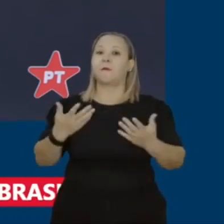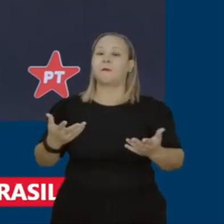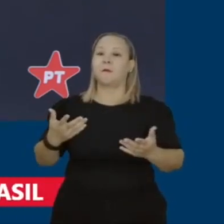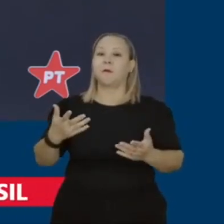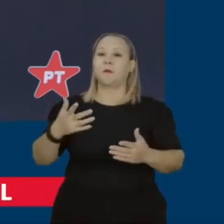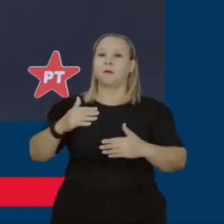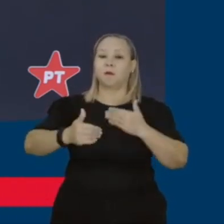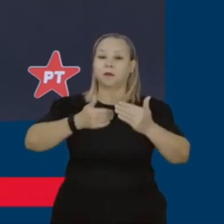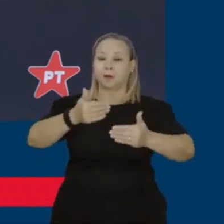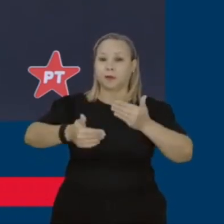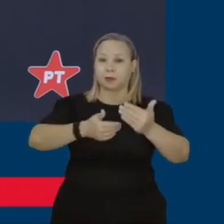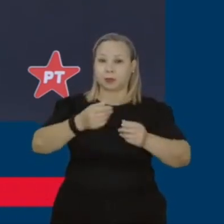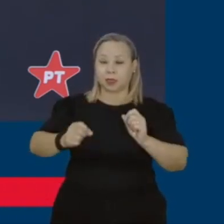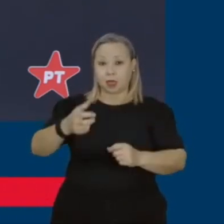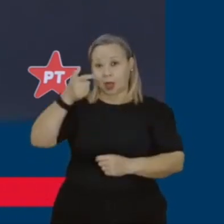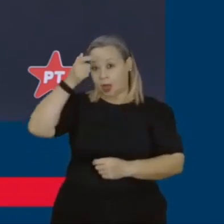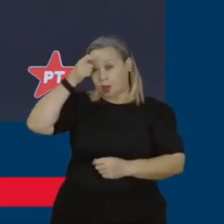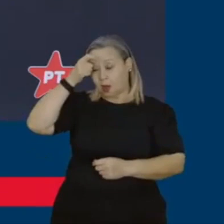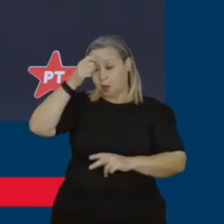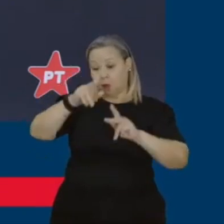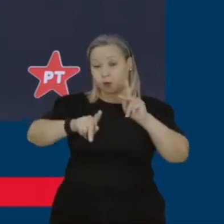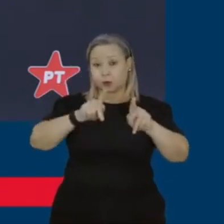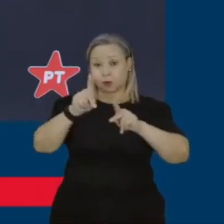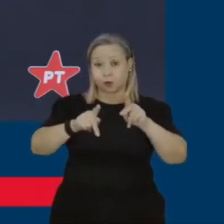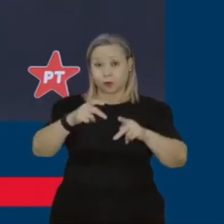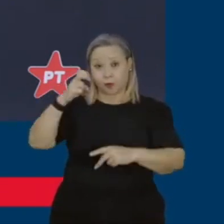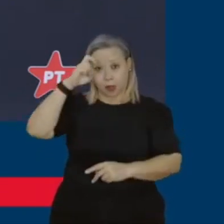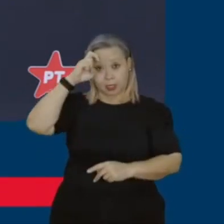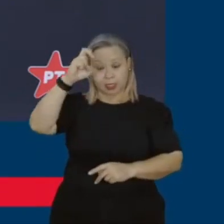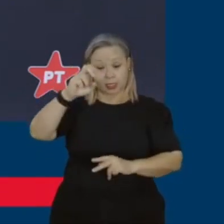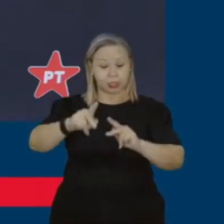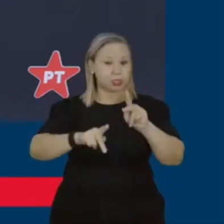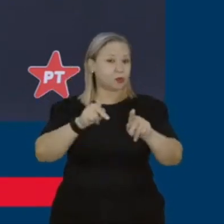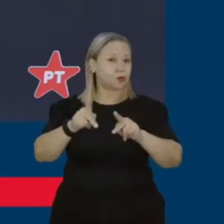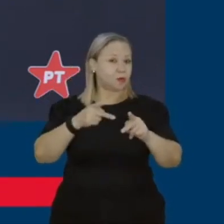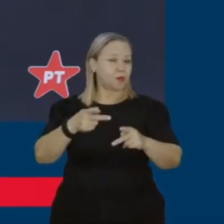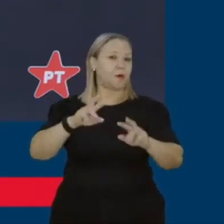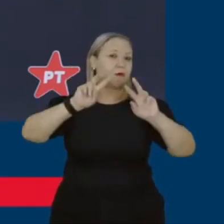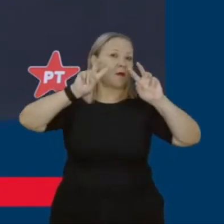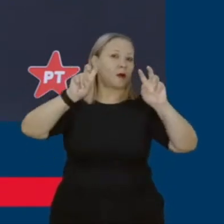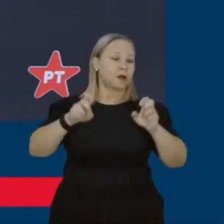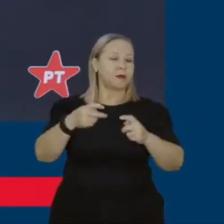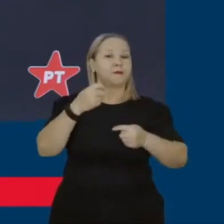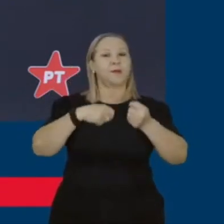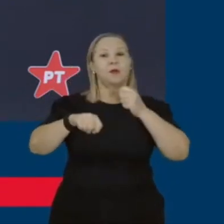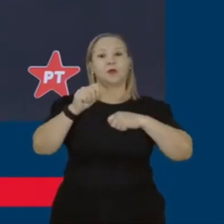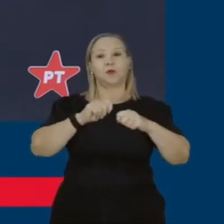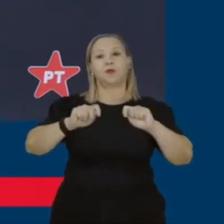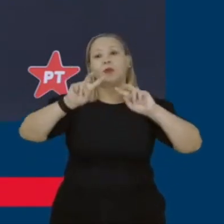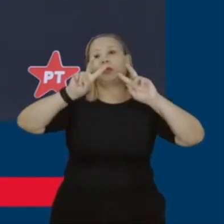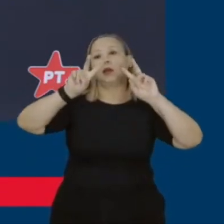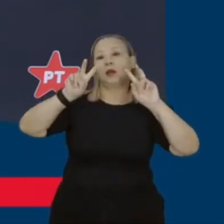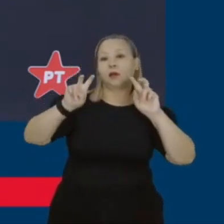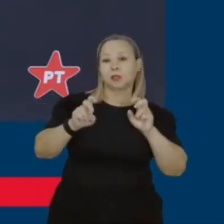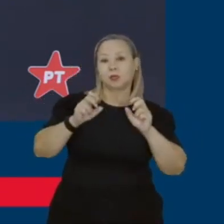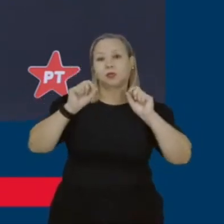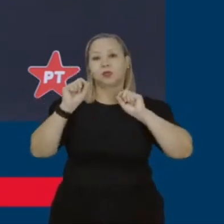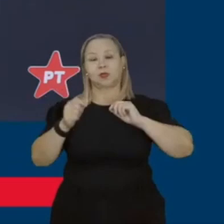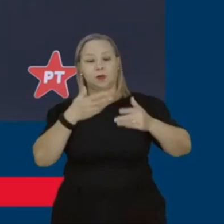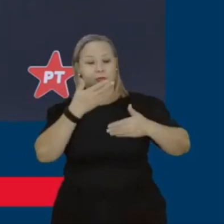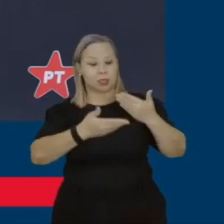medida que a consciência popular, a inteligência do povo a respeito da economia, a respeito das